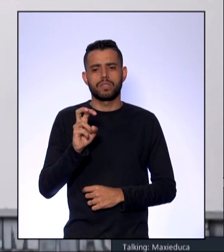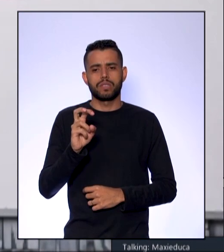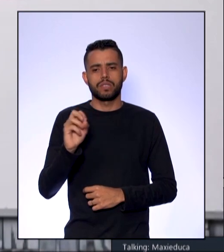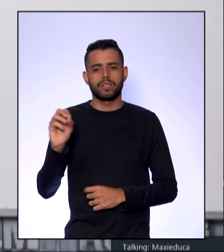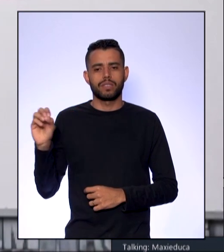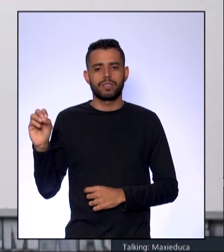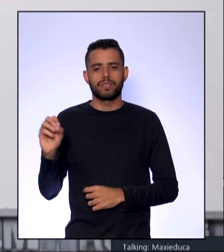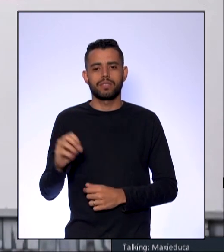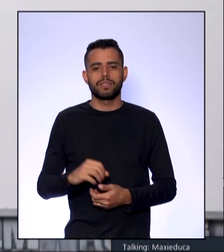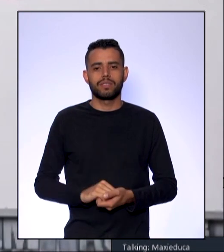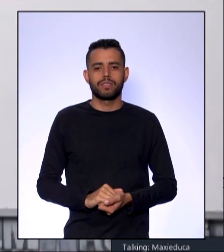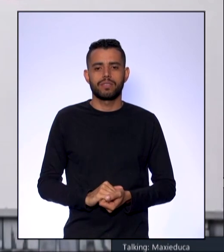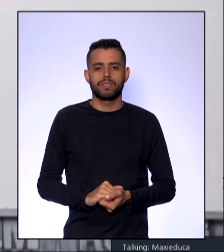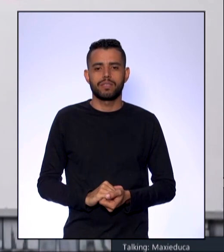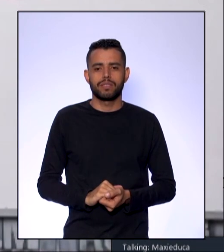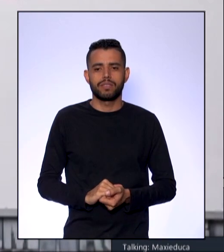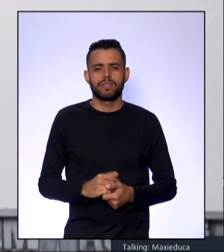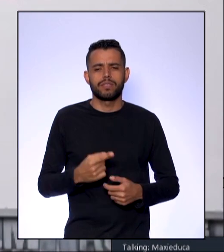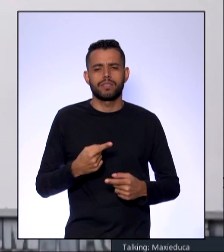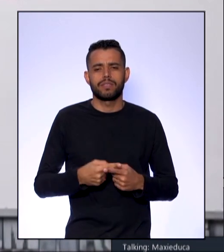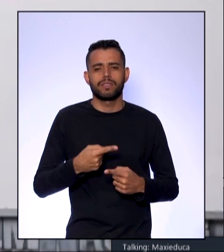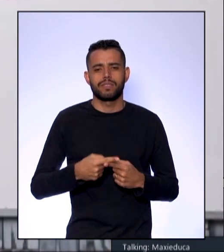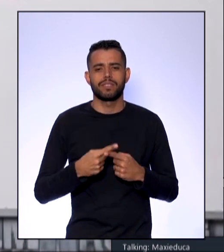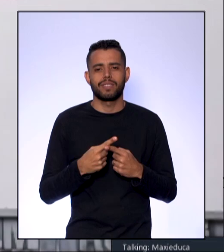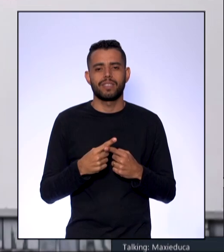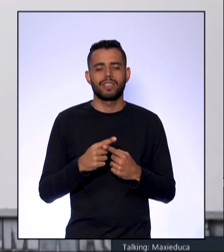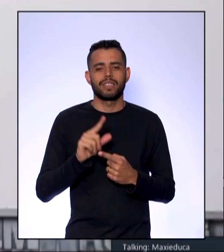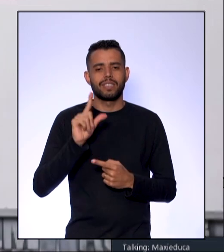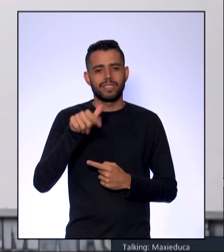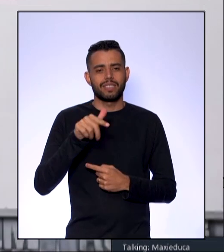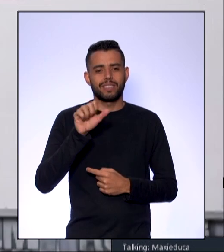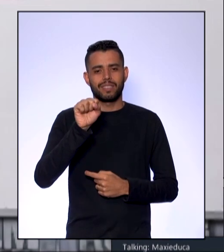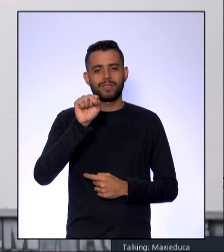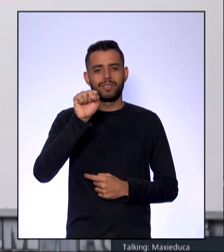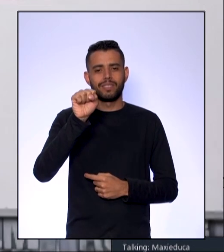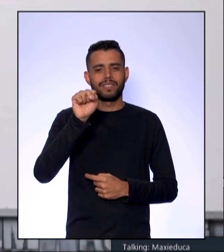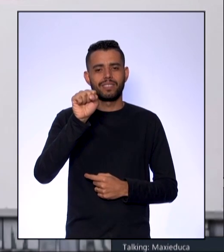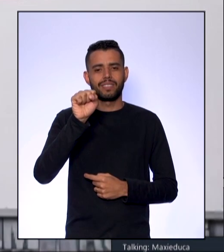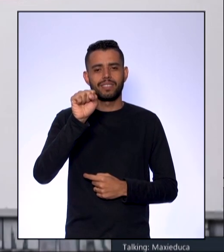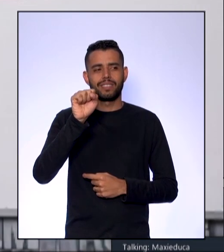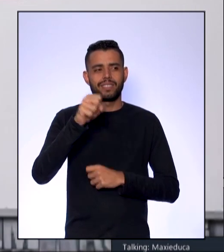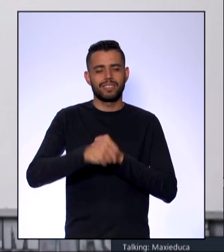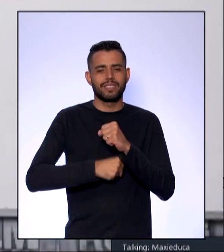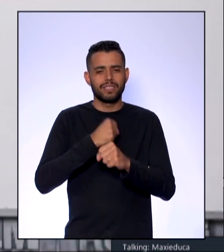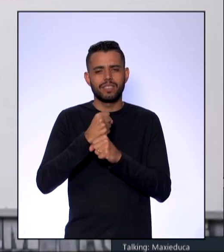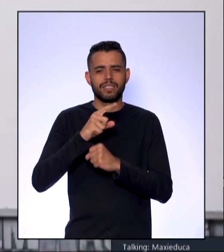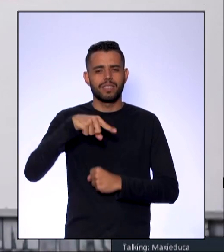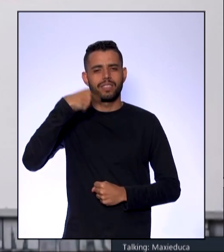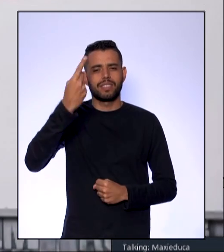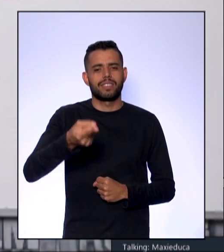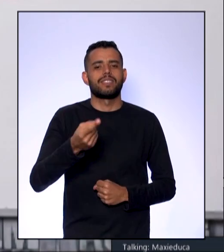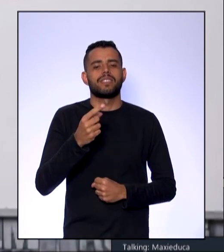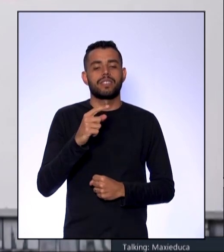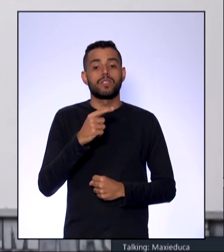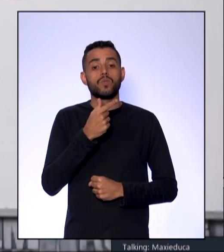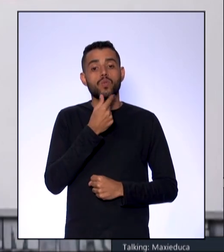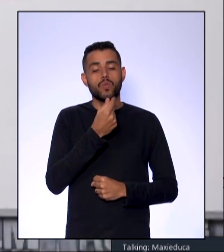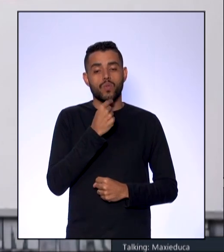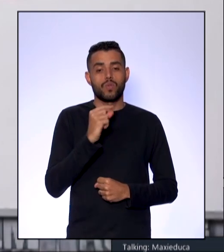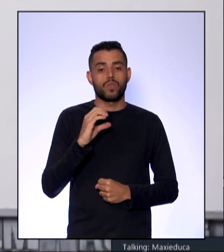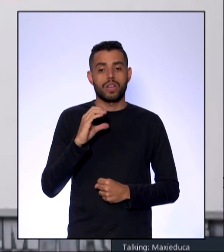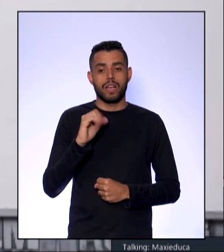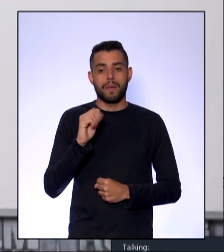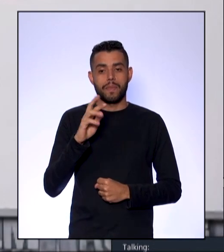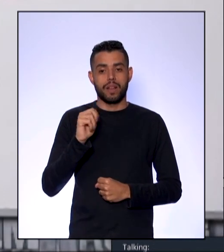1500. É neste exato momento, 8 anos depois de Colombo, Cabral chega